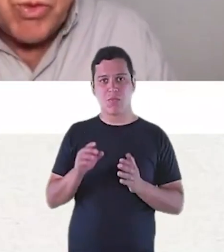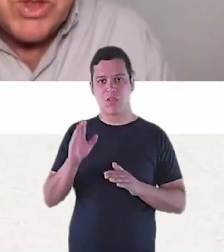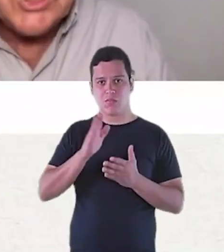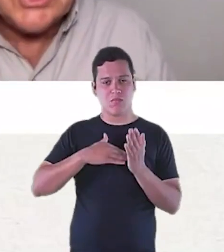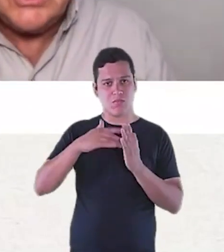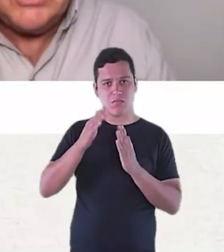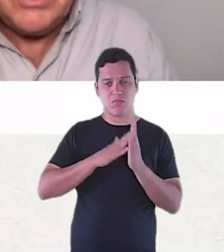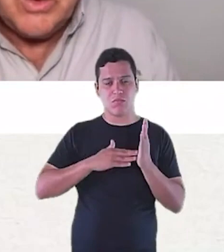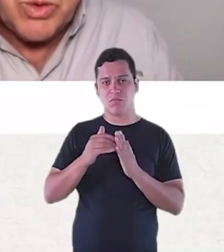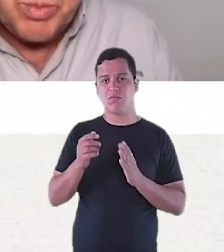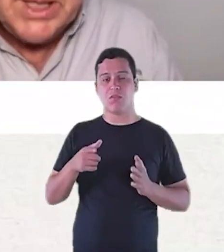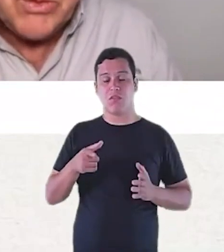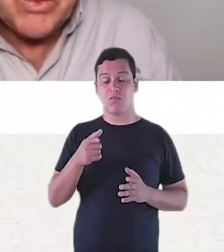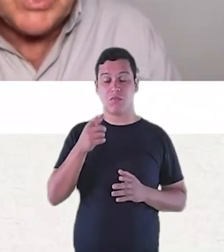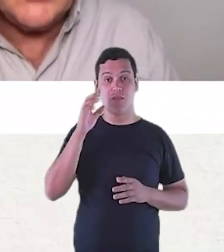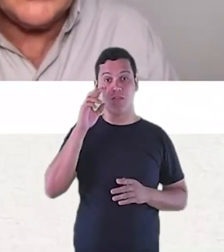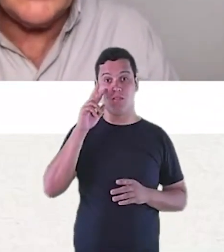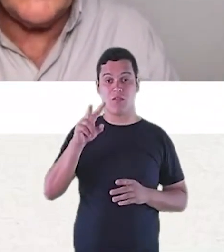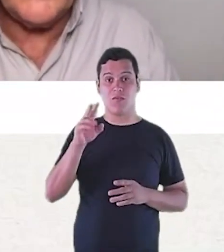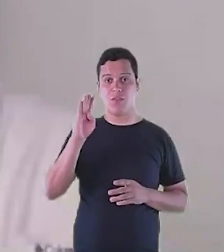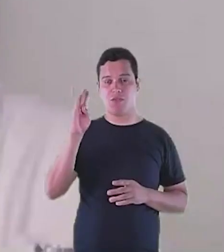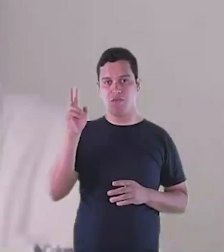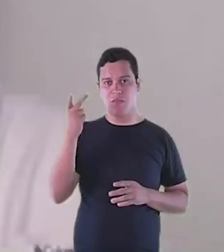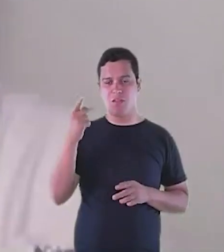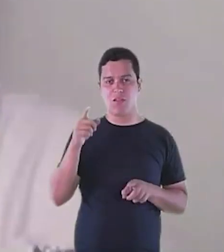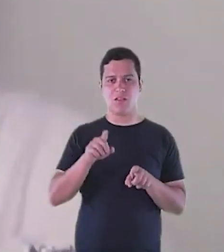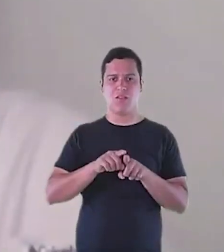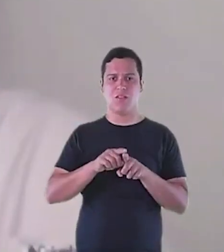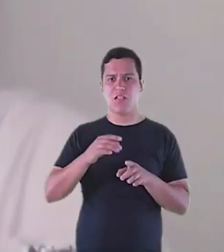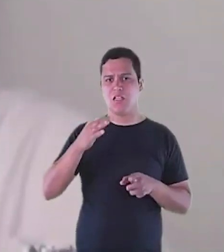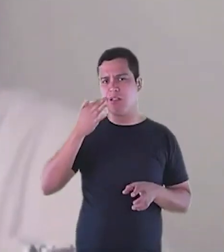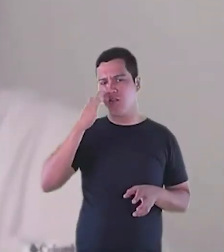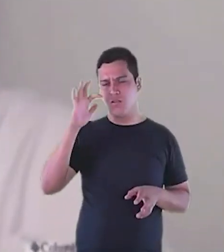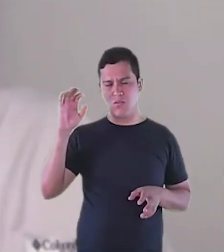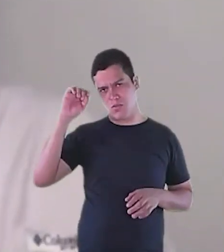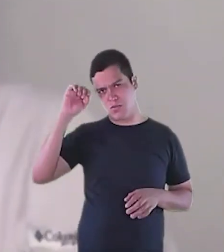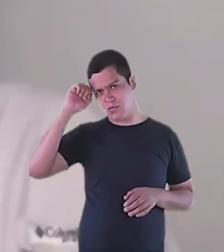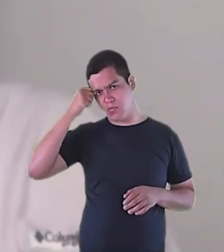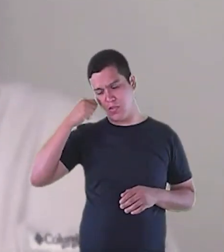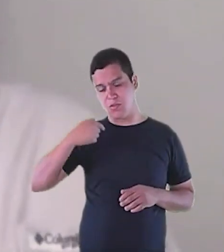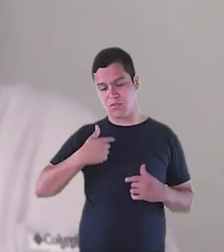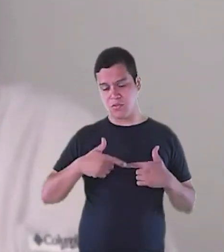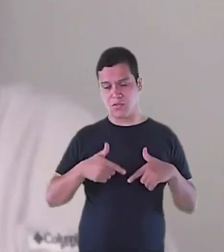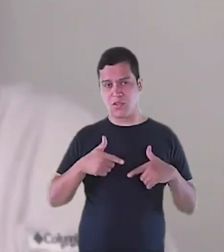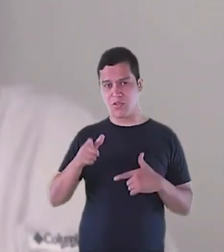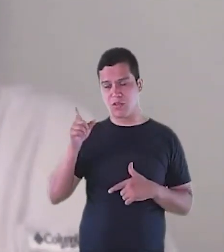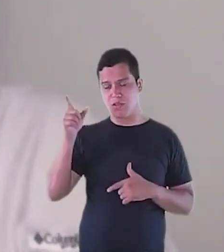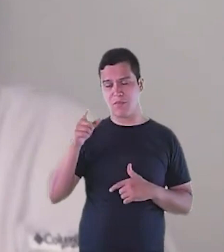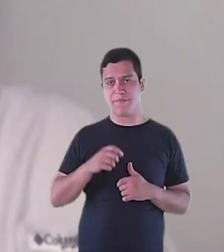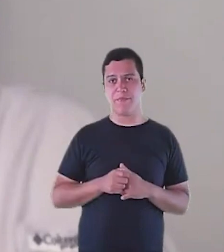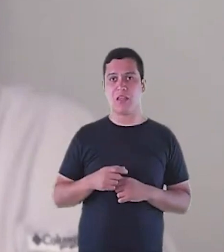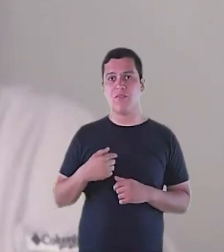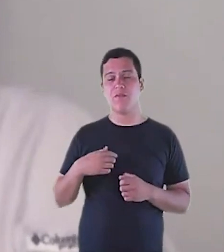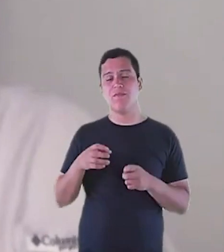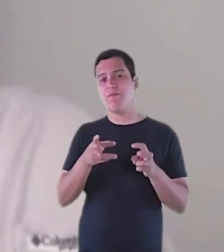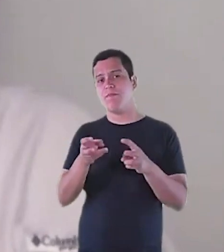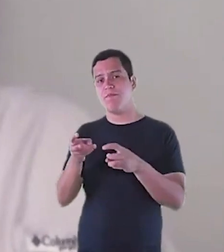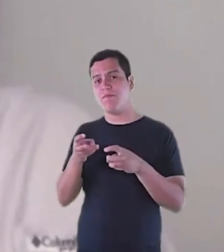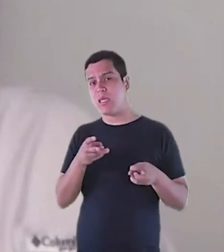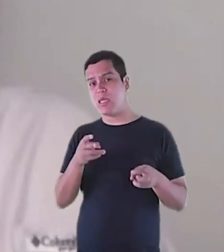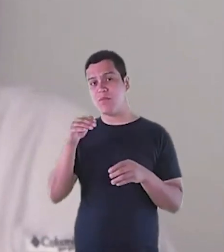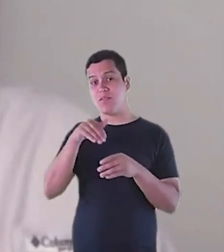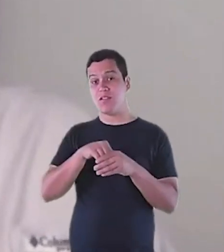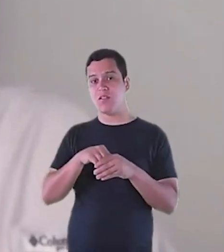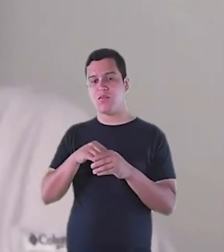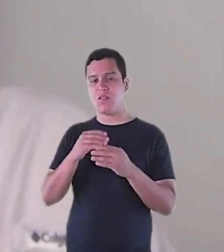em Belo Horizonte, em Ouro Preto, durante o trabalho que eu fiz lá, foi perceber, por exemplo, dentro de uma igreja